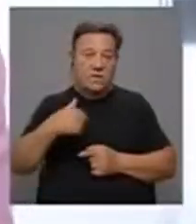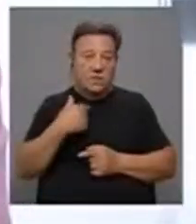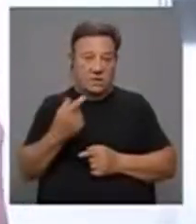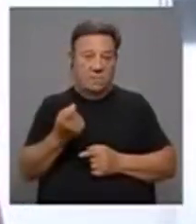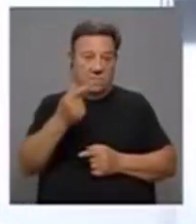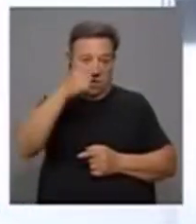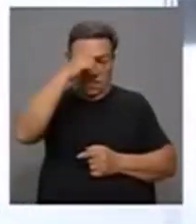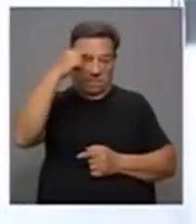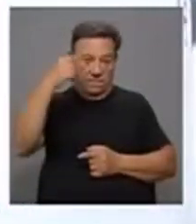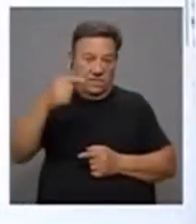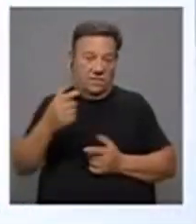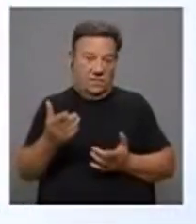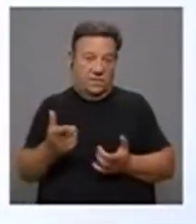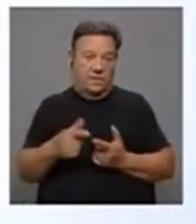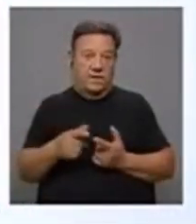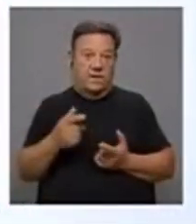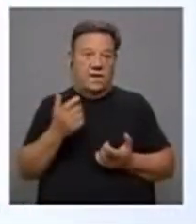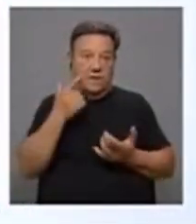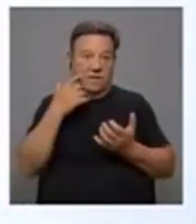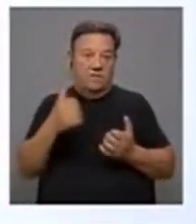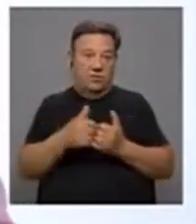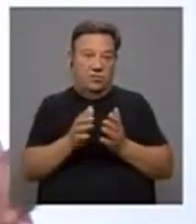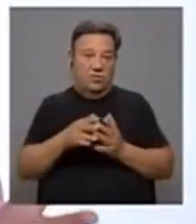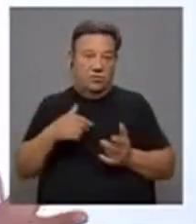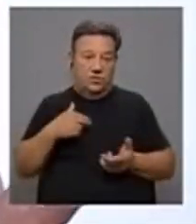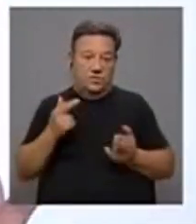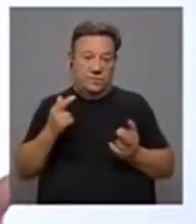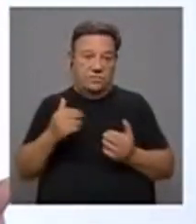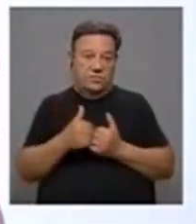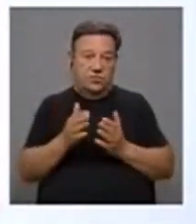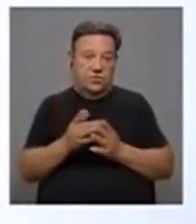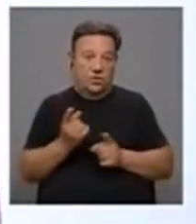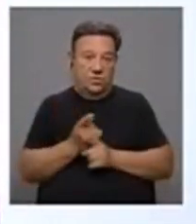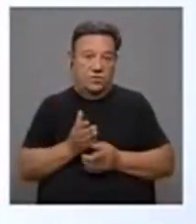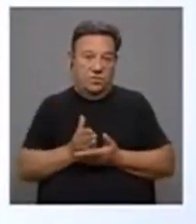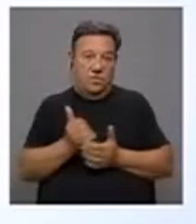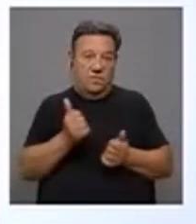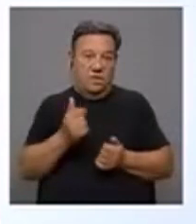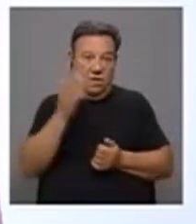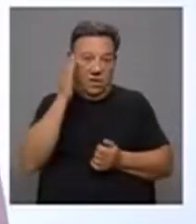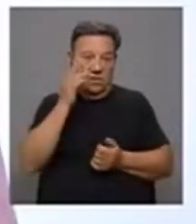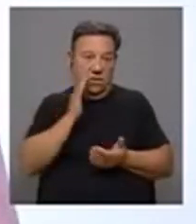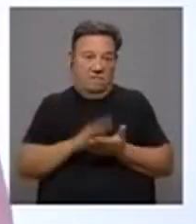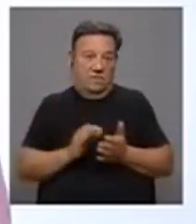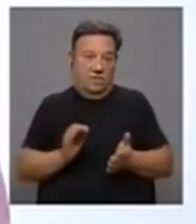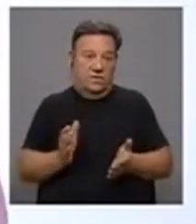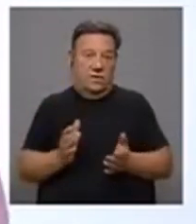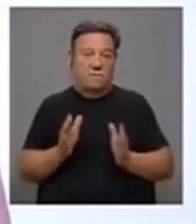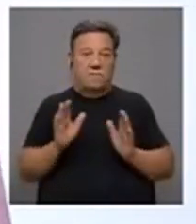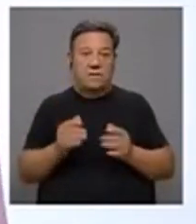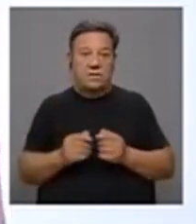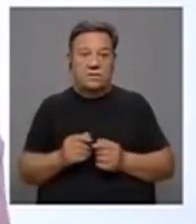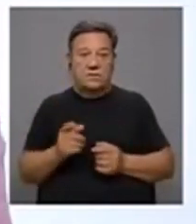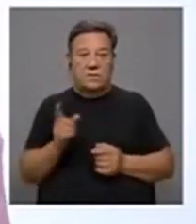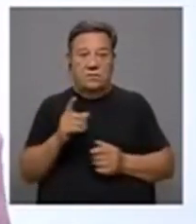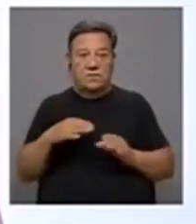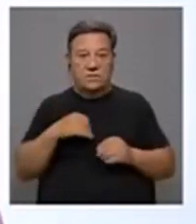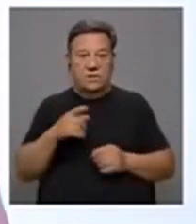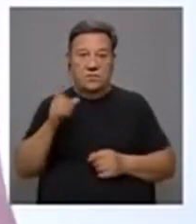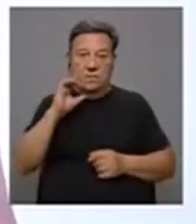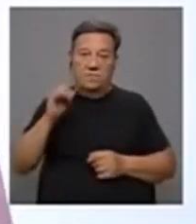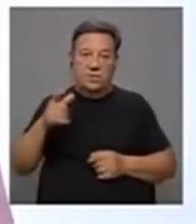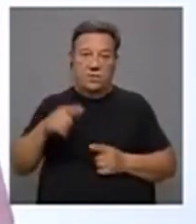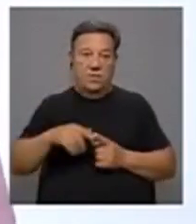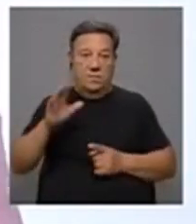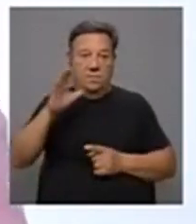alguma dificuldade em... É evidente que todos nós esperemos que as coisas corram bem, eu acho que isso é uma evidência. Mas não aceito este princípio